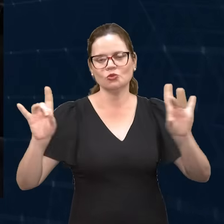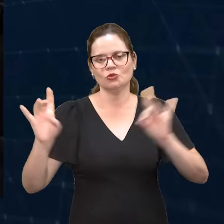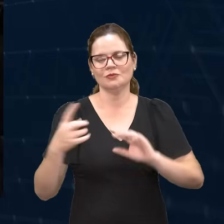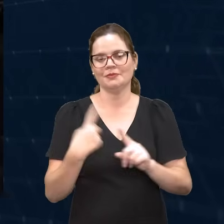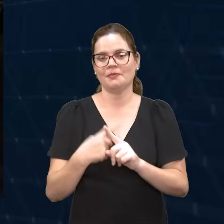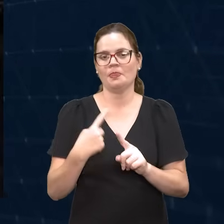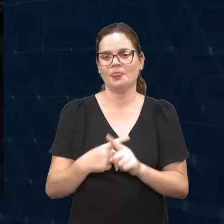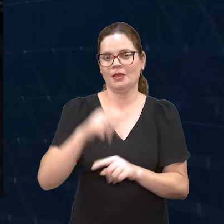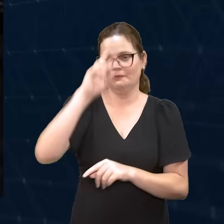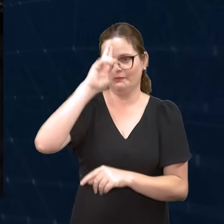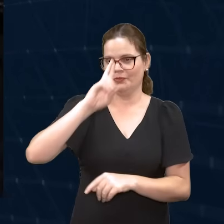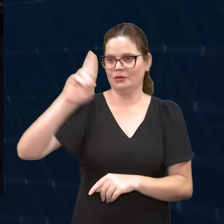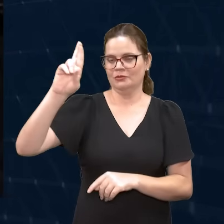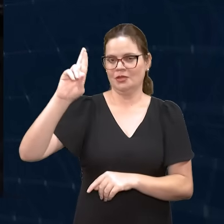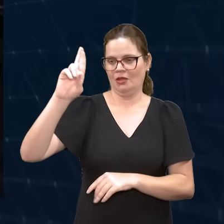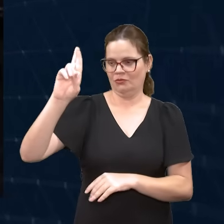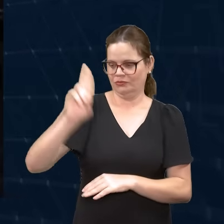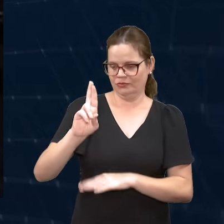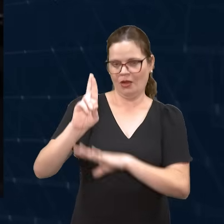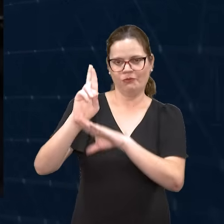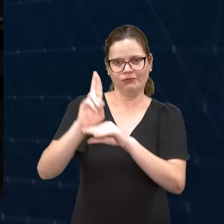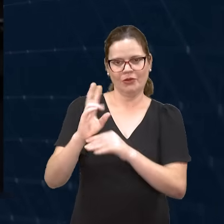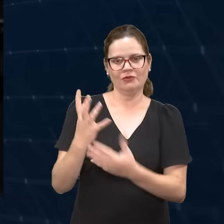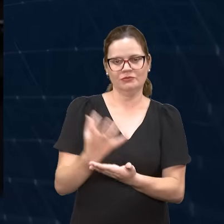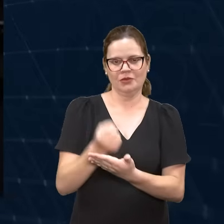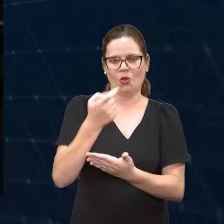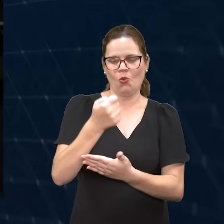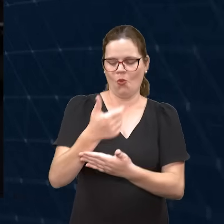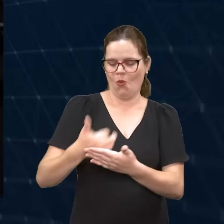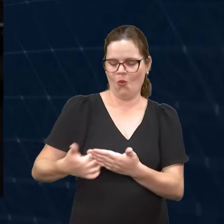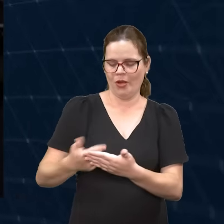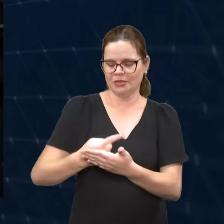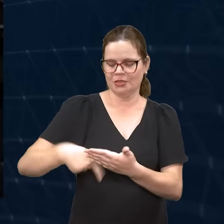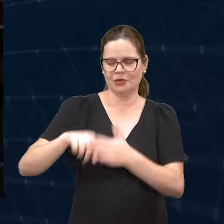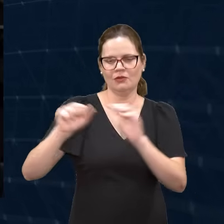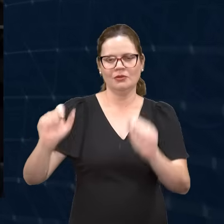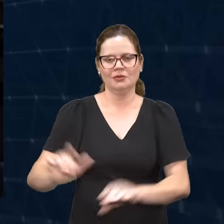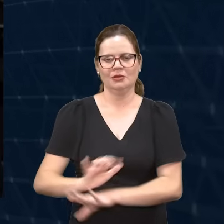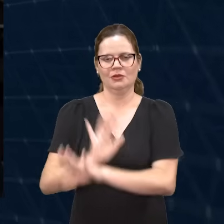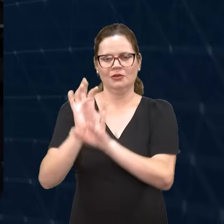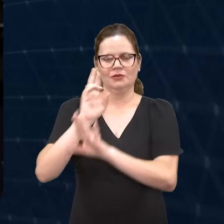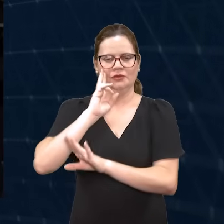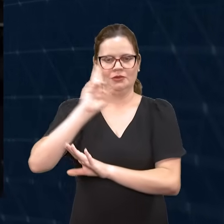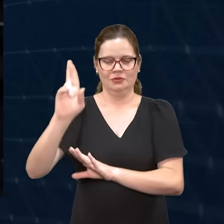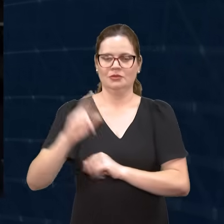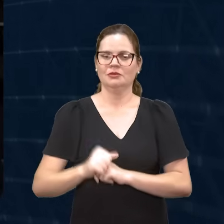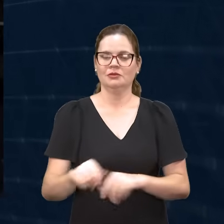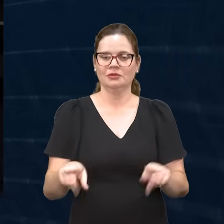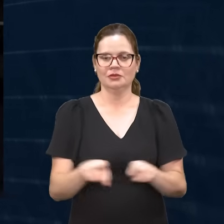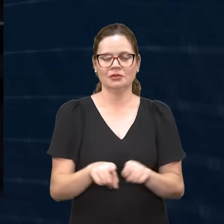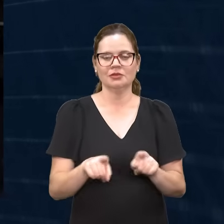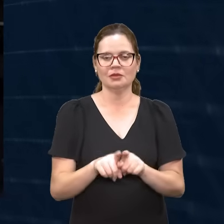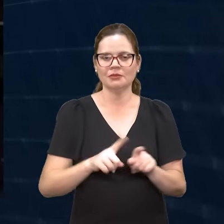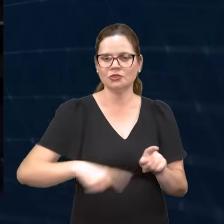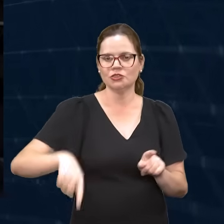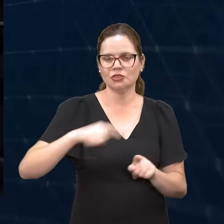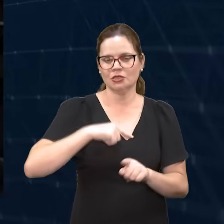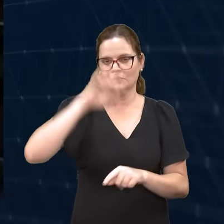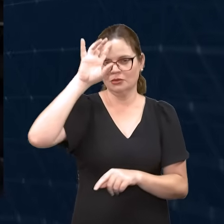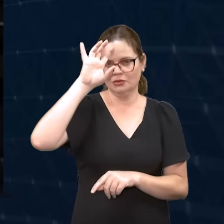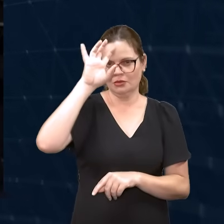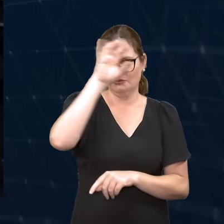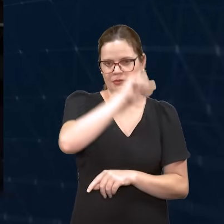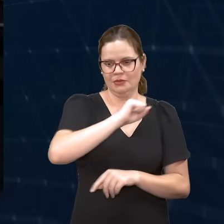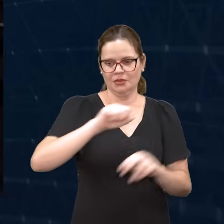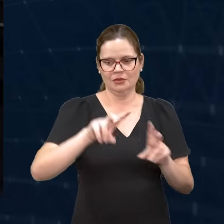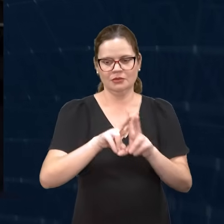porque o tempo do Senhor está próximo, e o nome do Senhor será glorificado, e a mensagem a qual recebemos,